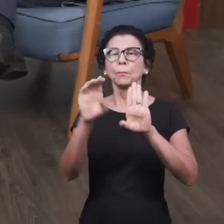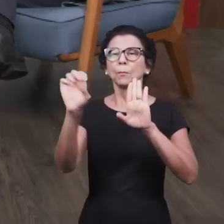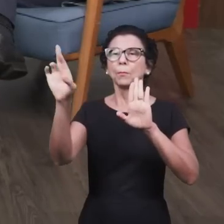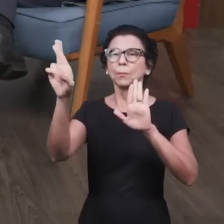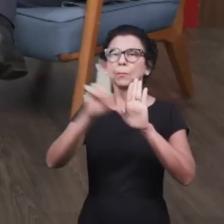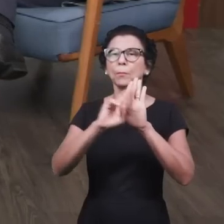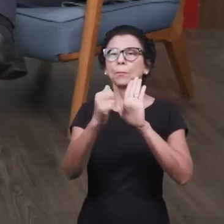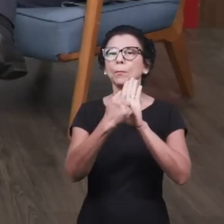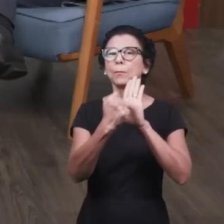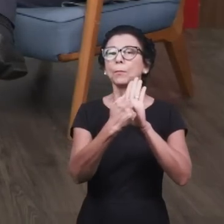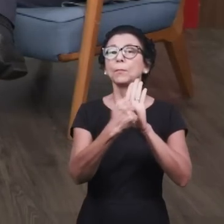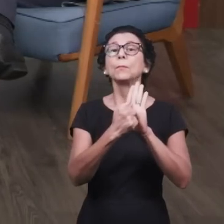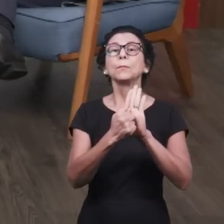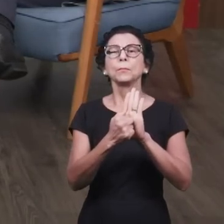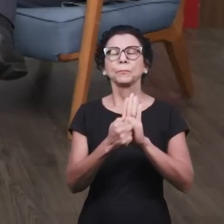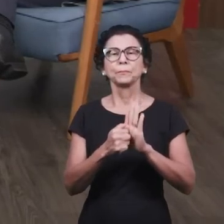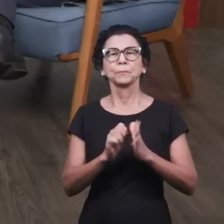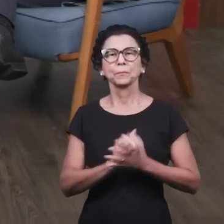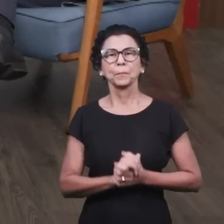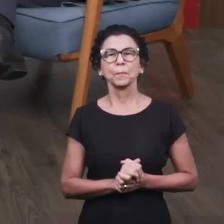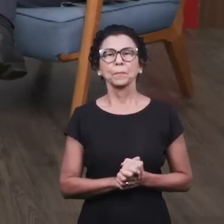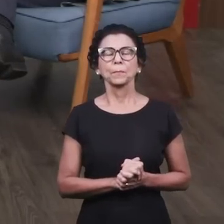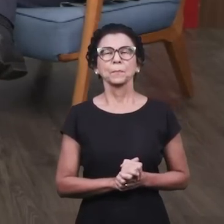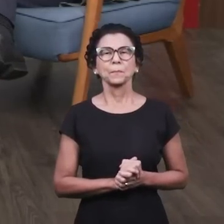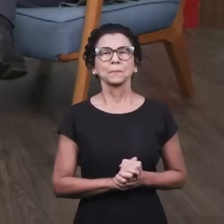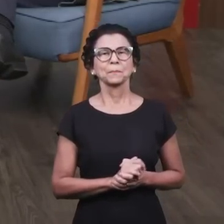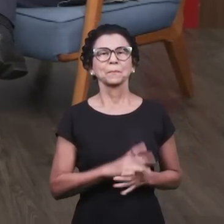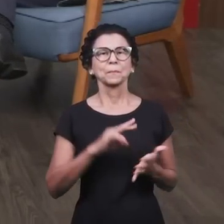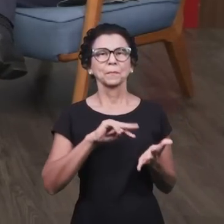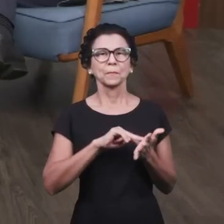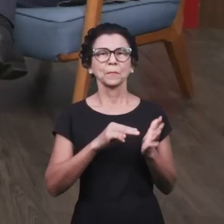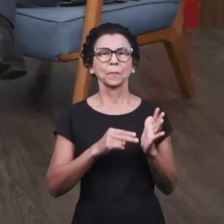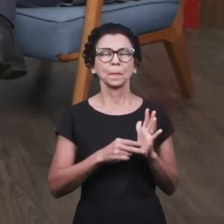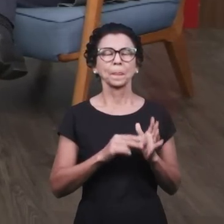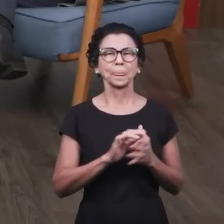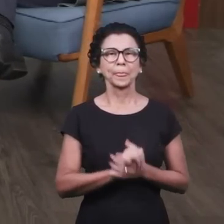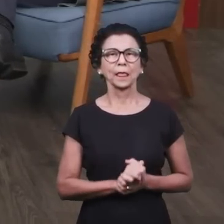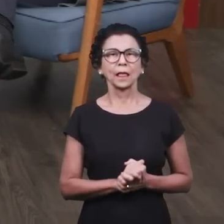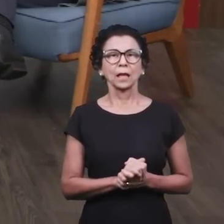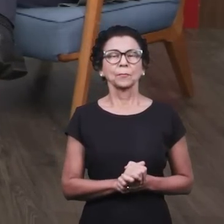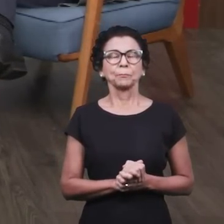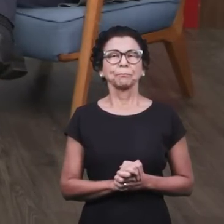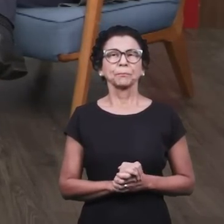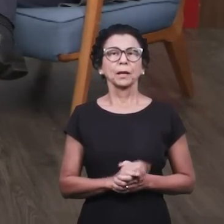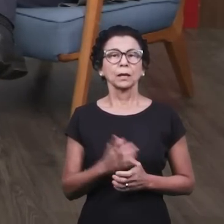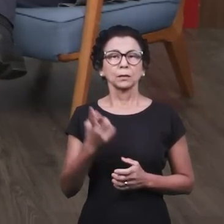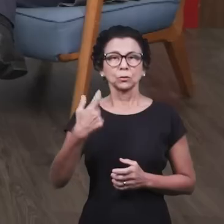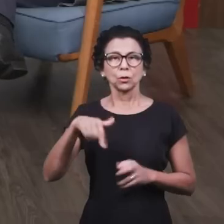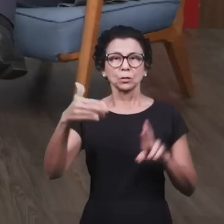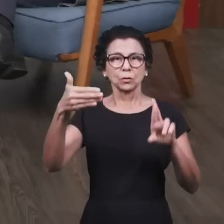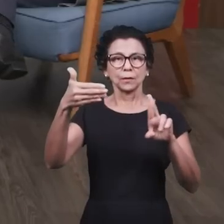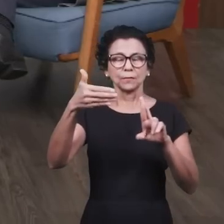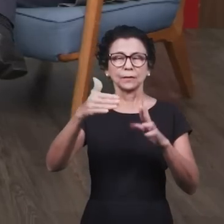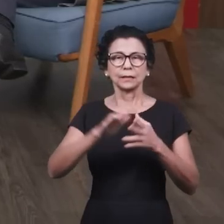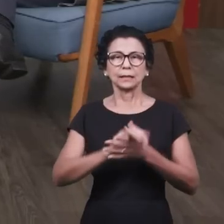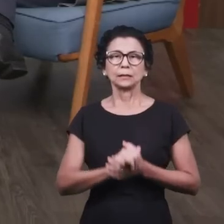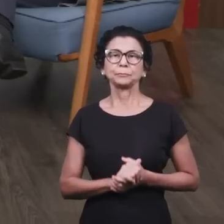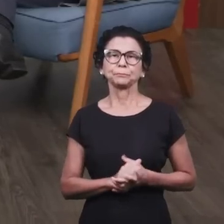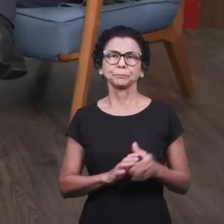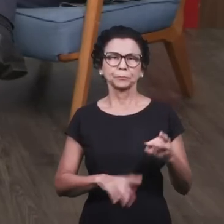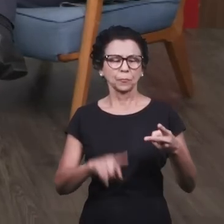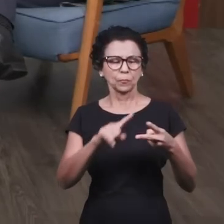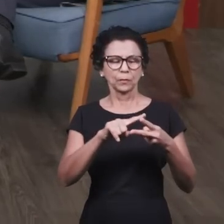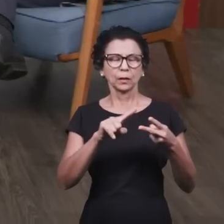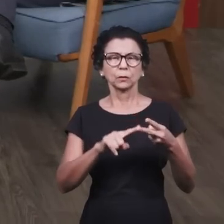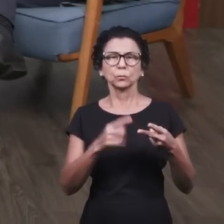Nós estamos falando aqui das duas últimas cartas, né? Filadélfia e Laodiceia. O que é que